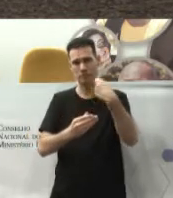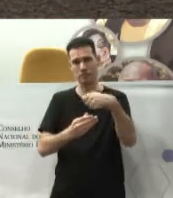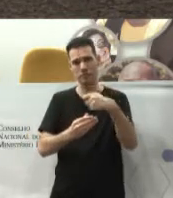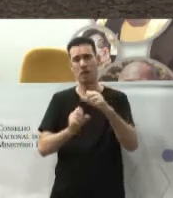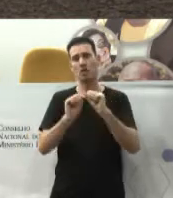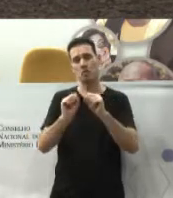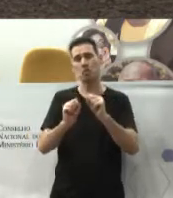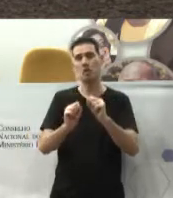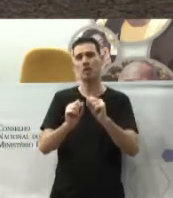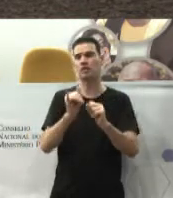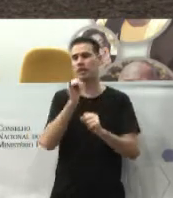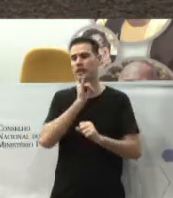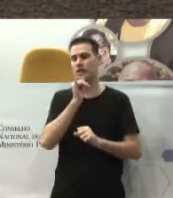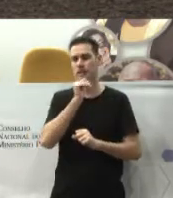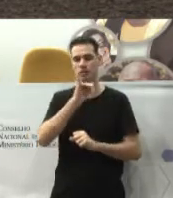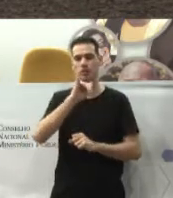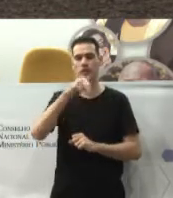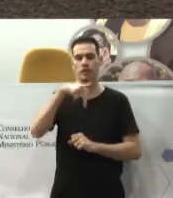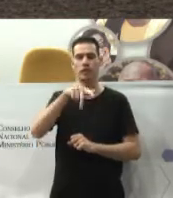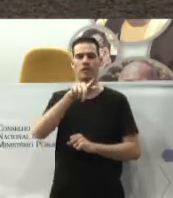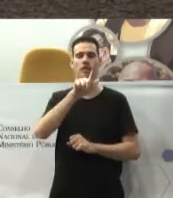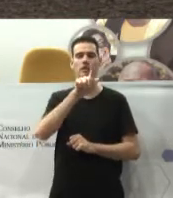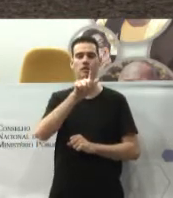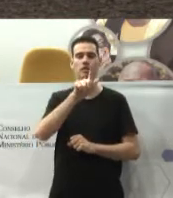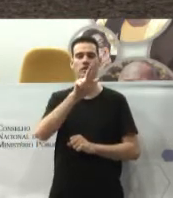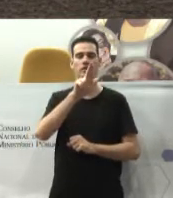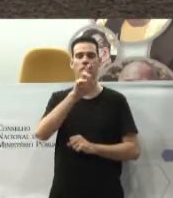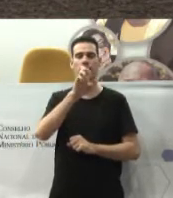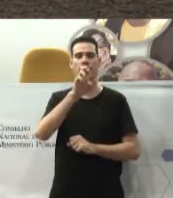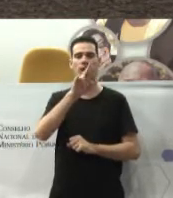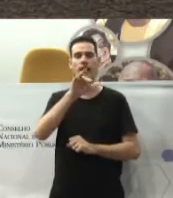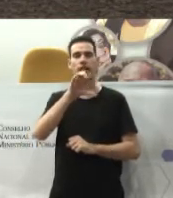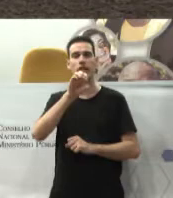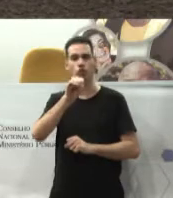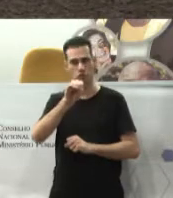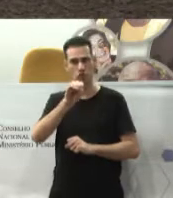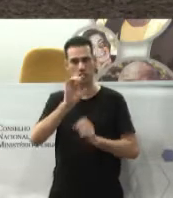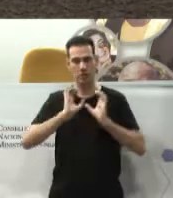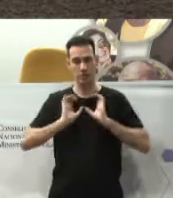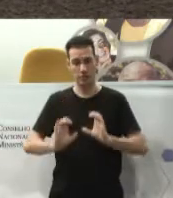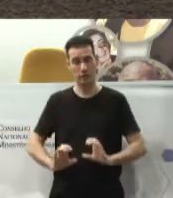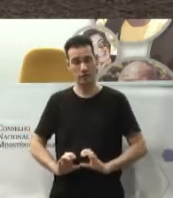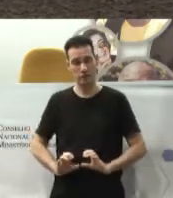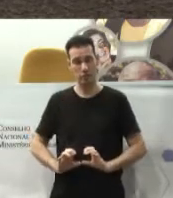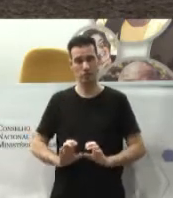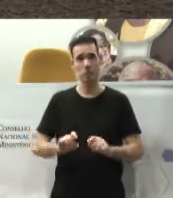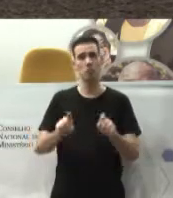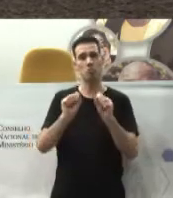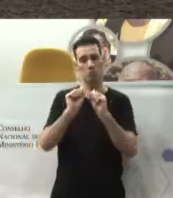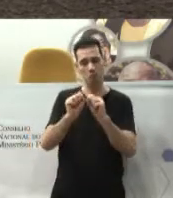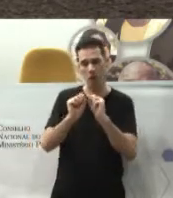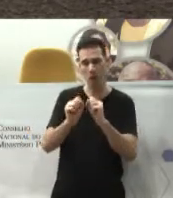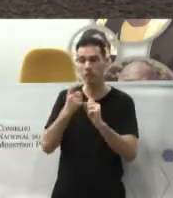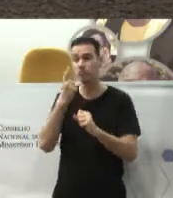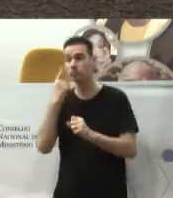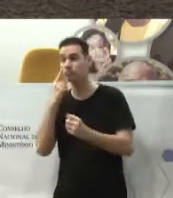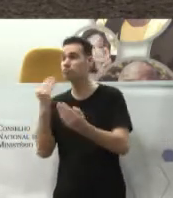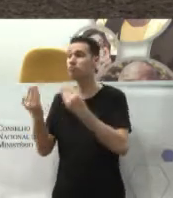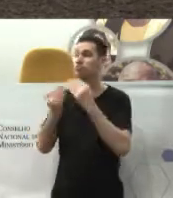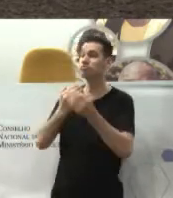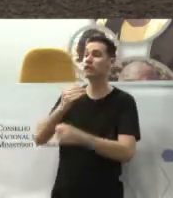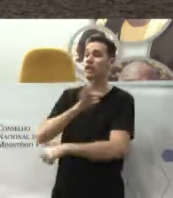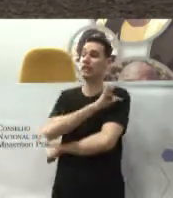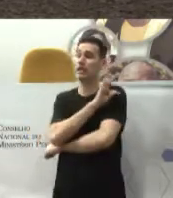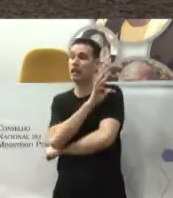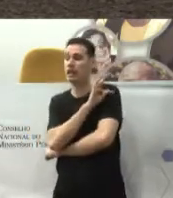podemos ter inquéritos civis estruturais, em que nós vamos utilizar negociação, técnicas